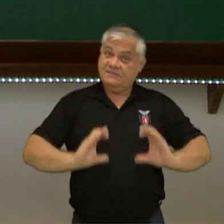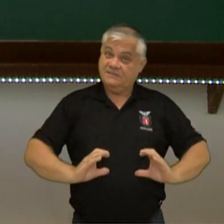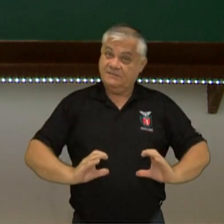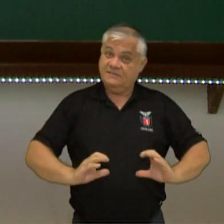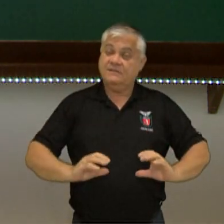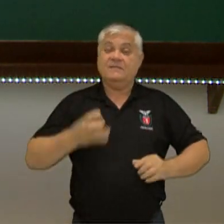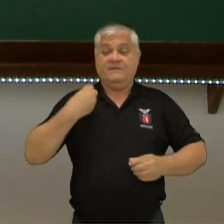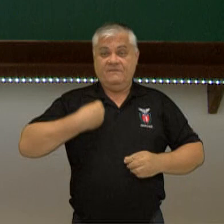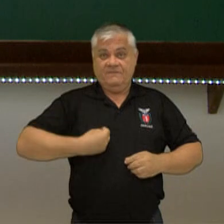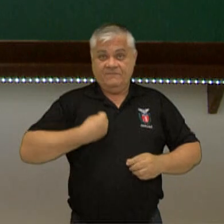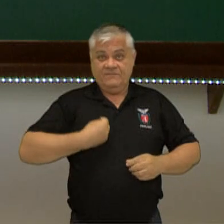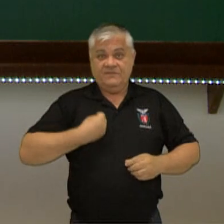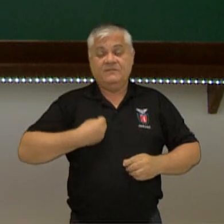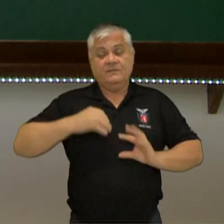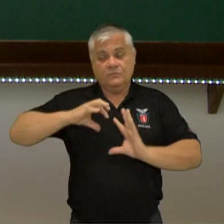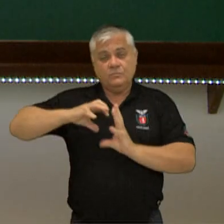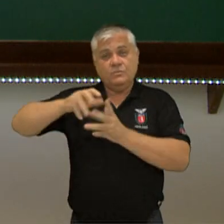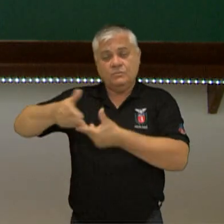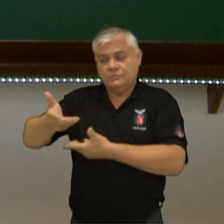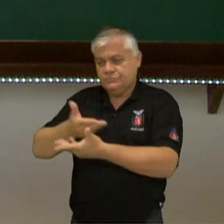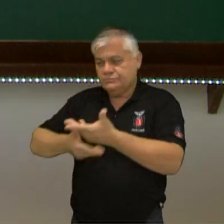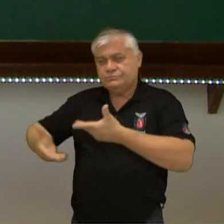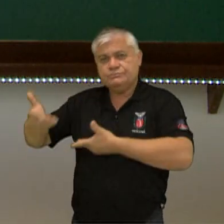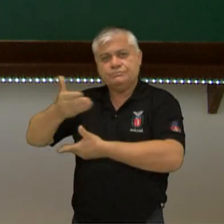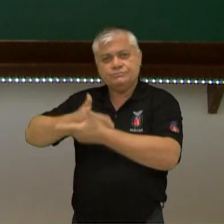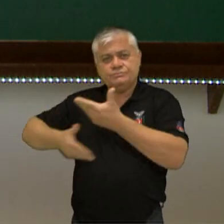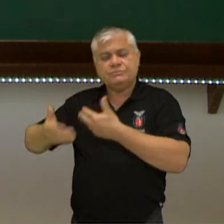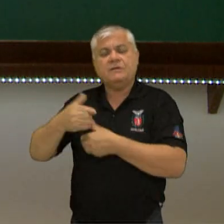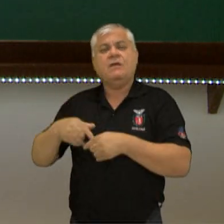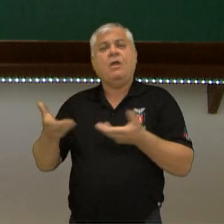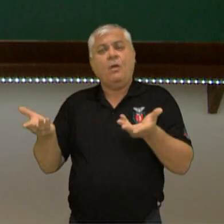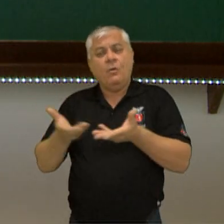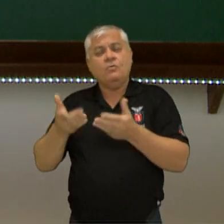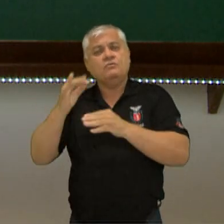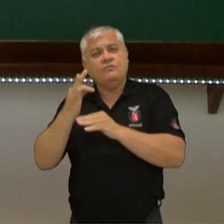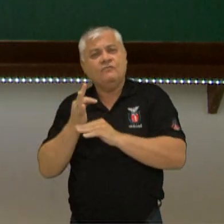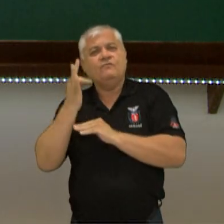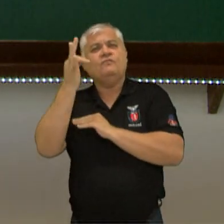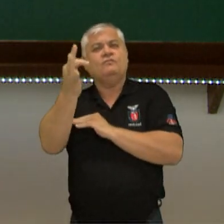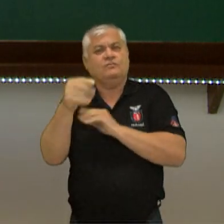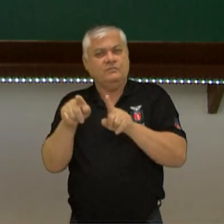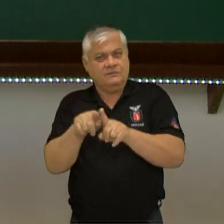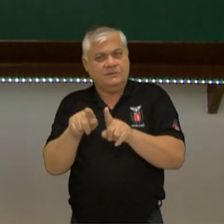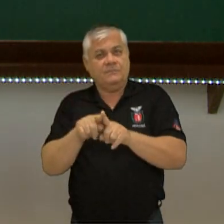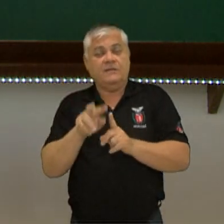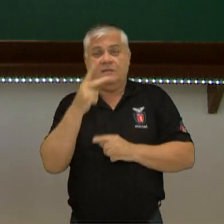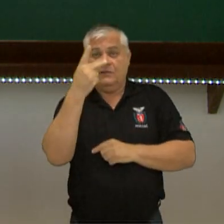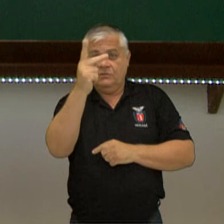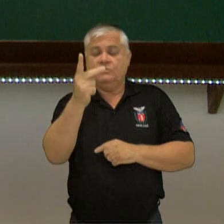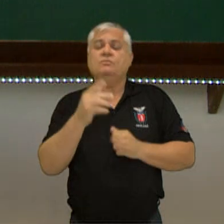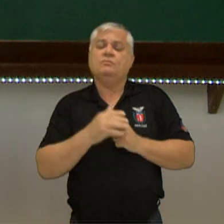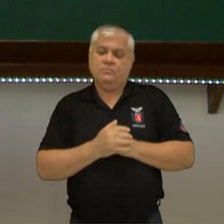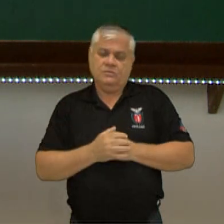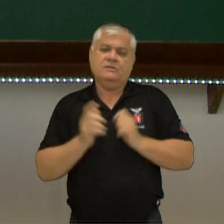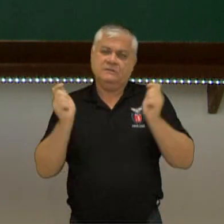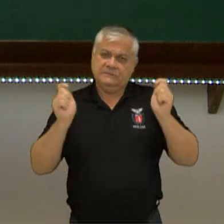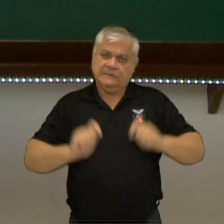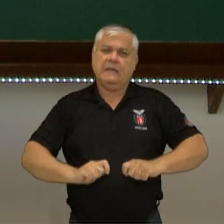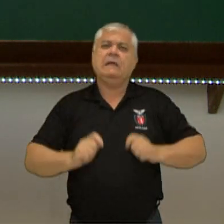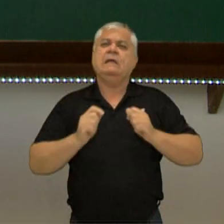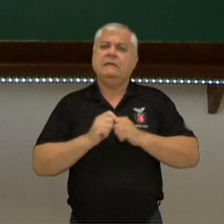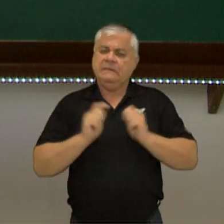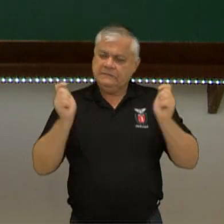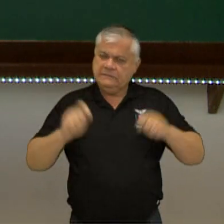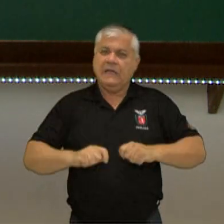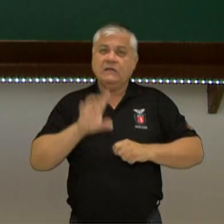da vivência no mundo com seus colegas, atualmente, posteriormente também na sua vida, para além das fronteiras dos